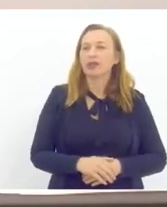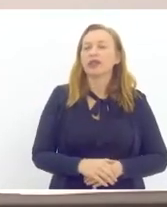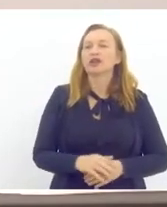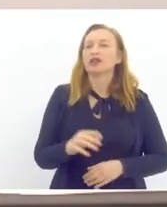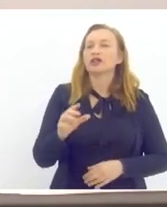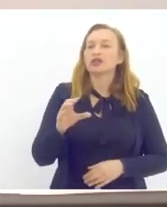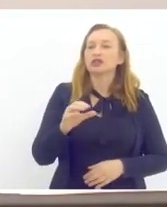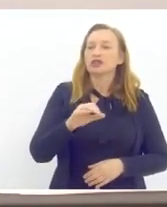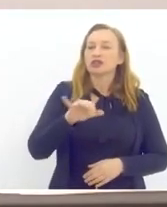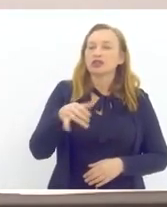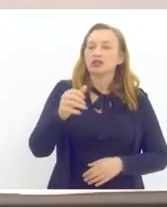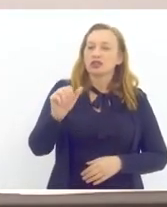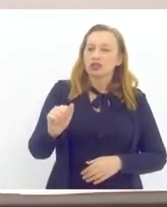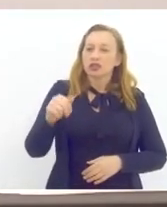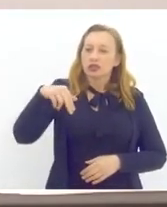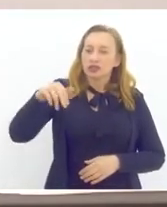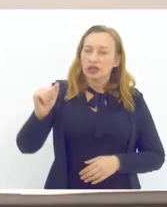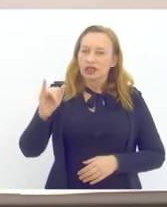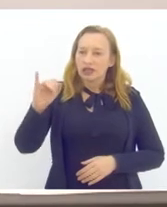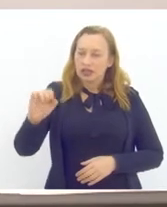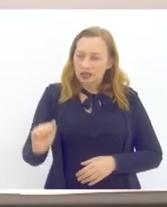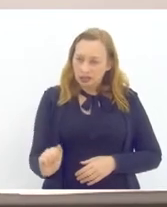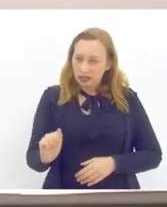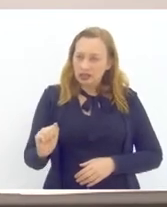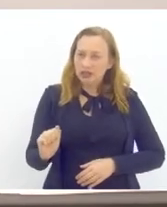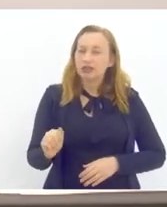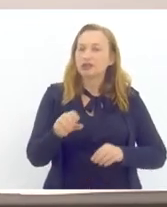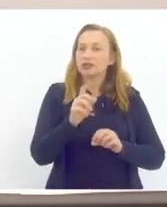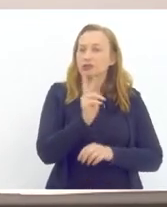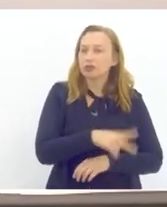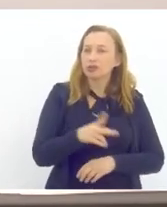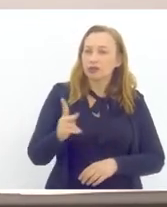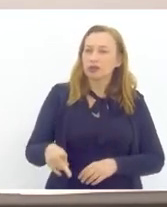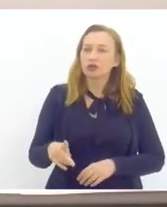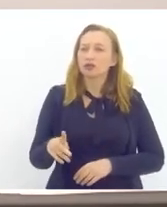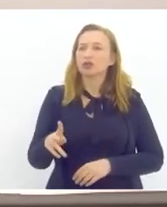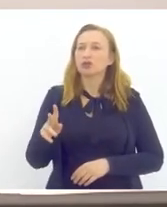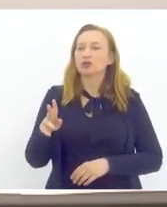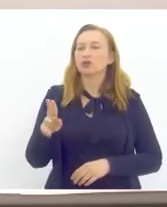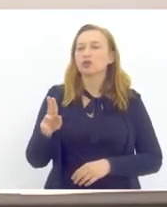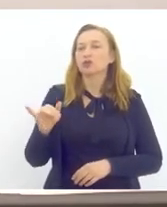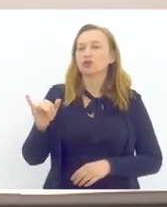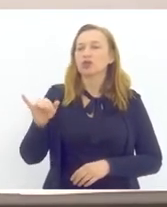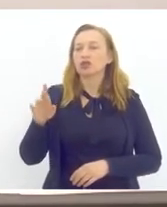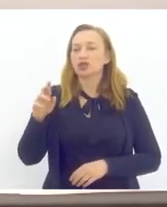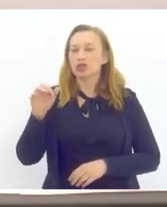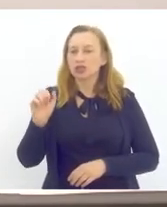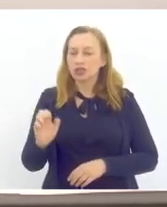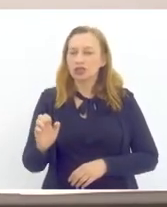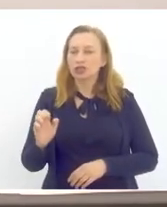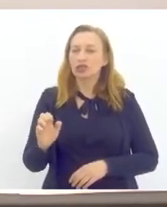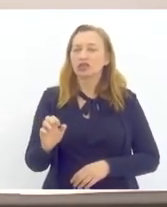Janaína Menezes, professora da Unirio, representando a FEERJ,